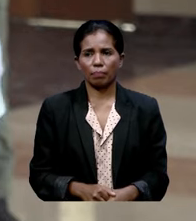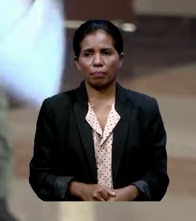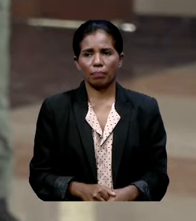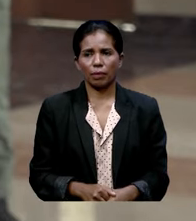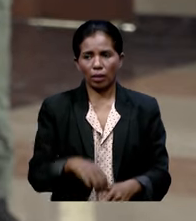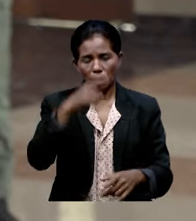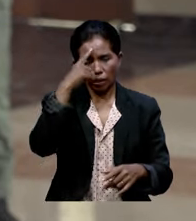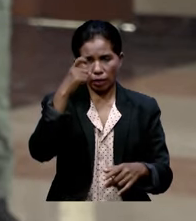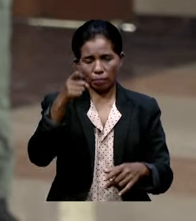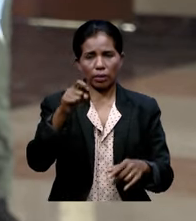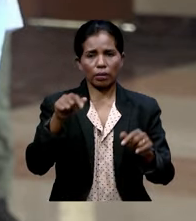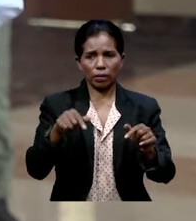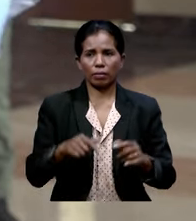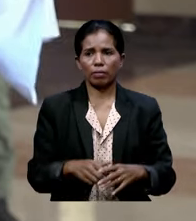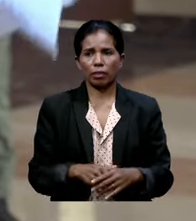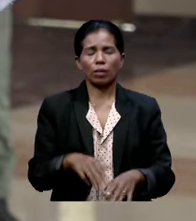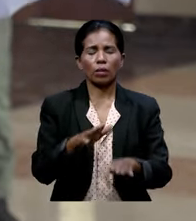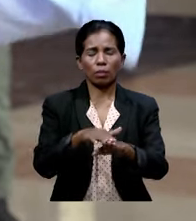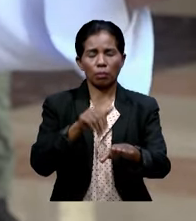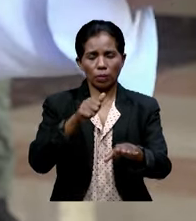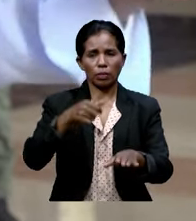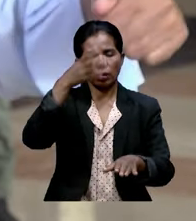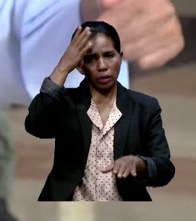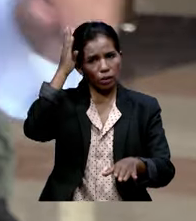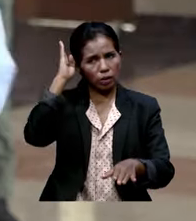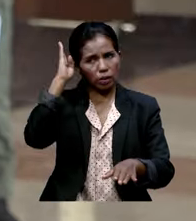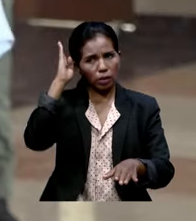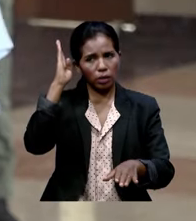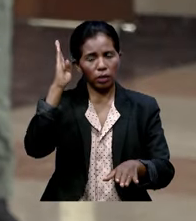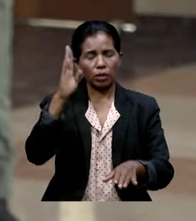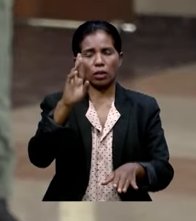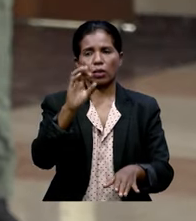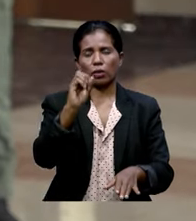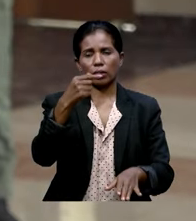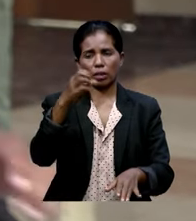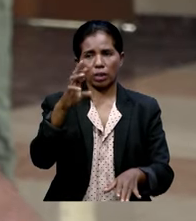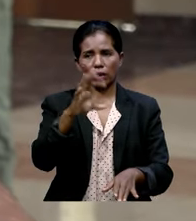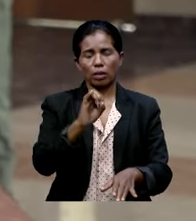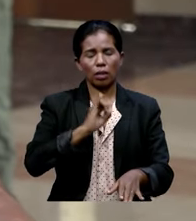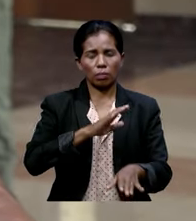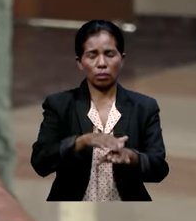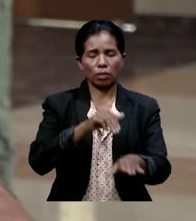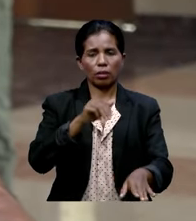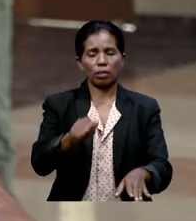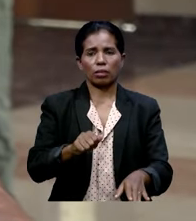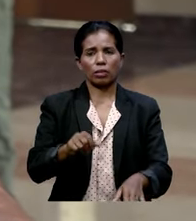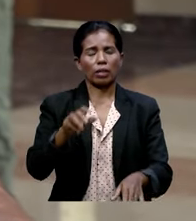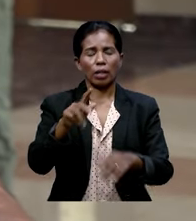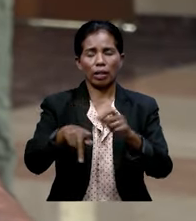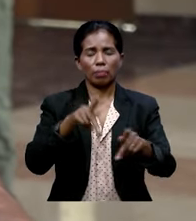Também de Nemaca, bolo, senhor Rogério, Ema Fredelin, Hausen de Vete.